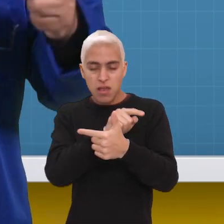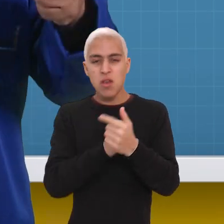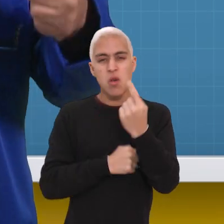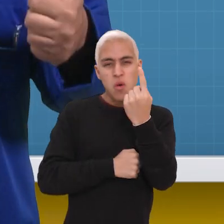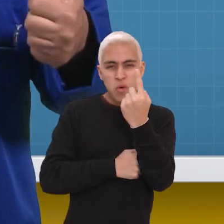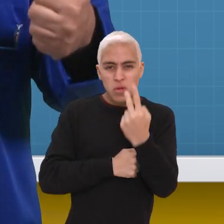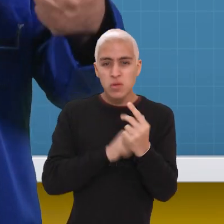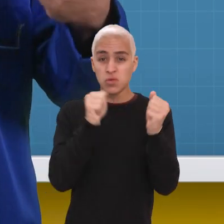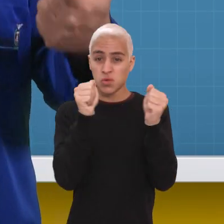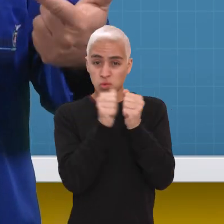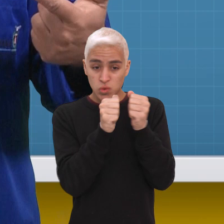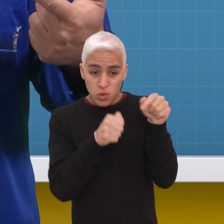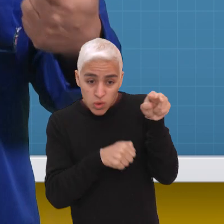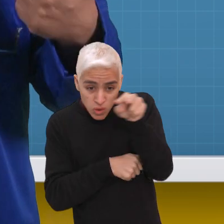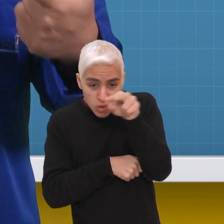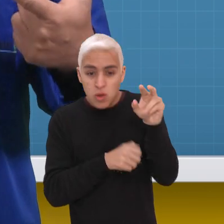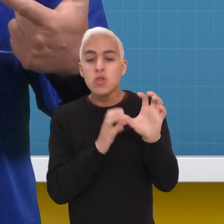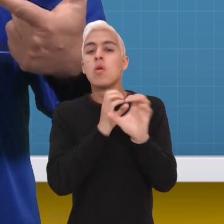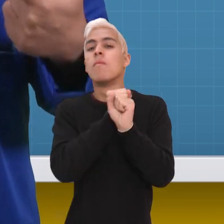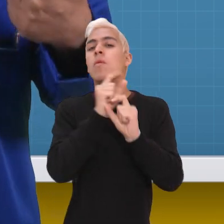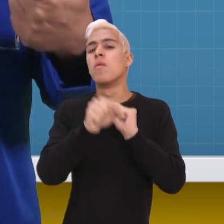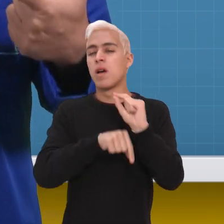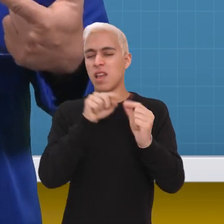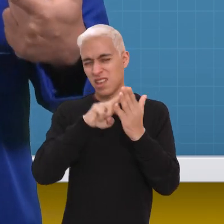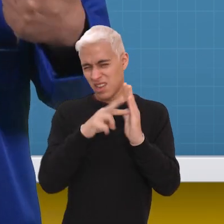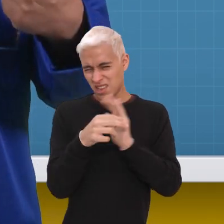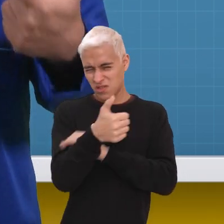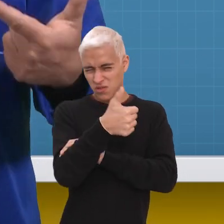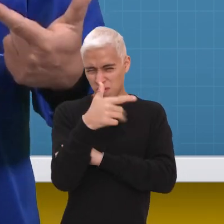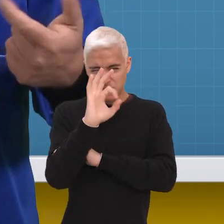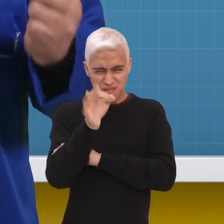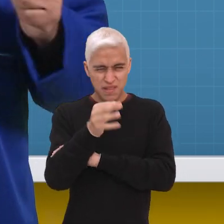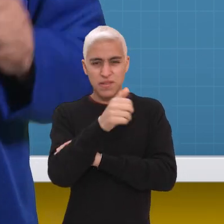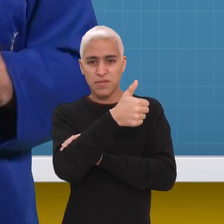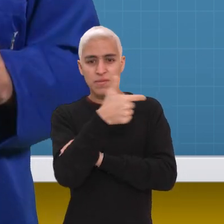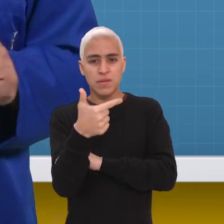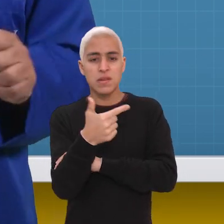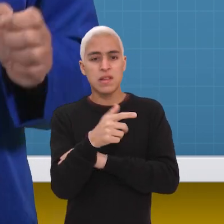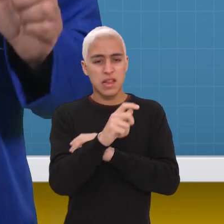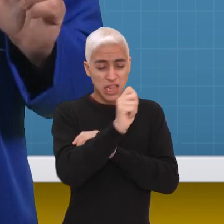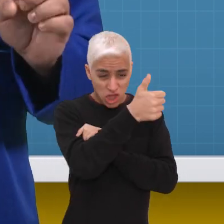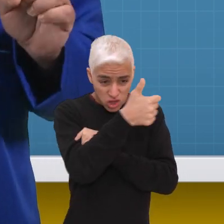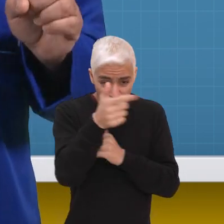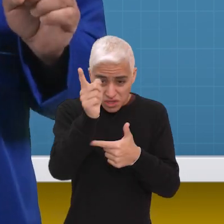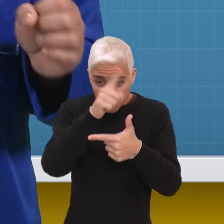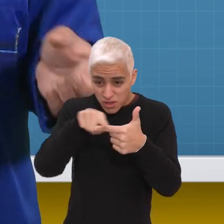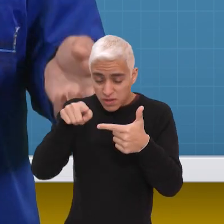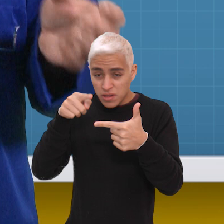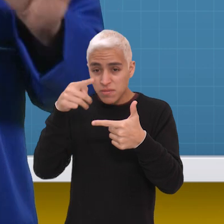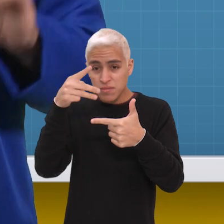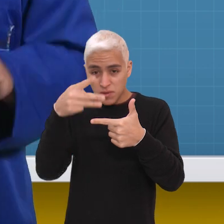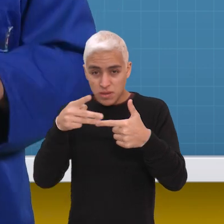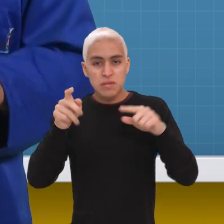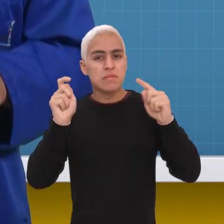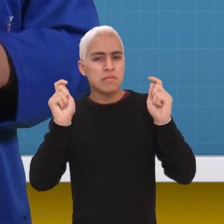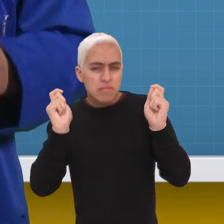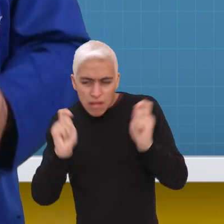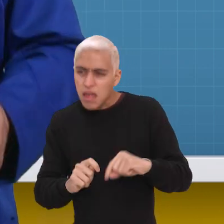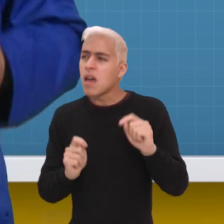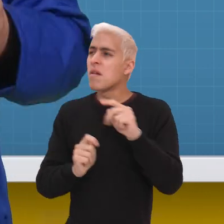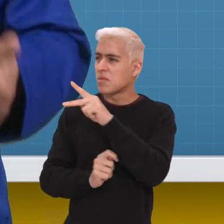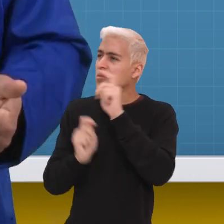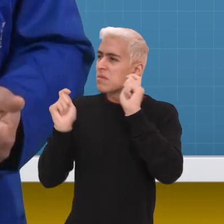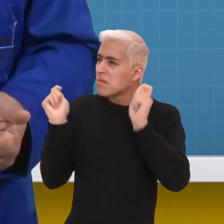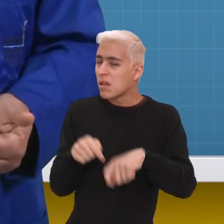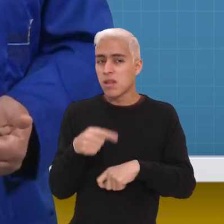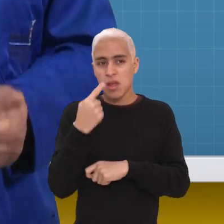ele. O 1 e o 2, eles formam qual valor? 12. Isso mesmo. Eu consigo dividir 12 por 3? Ah,